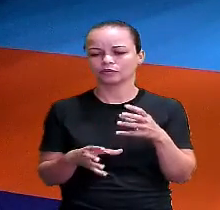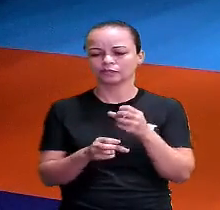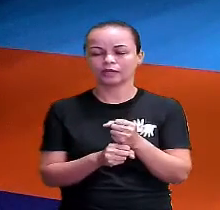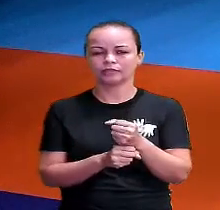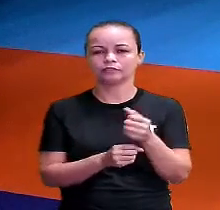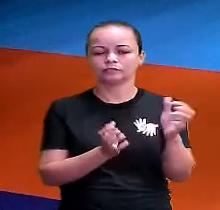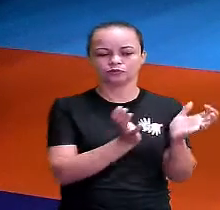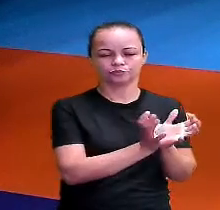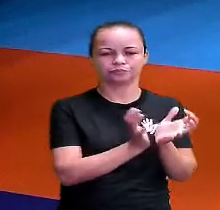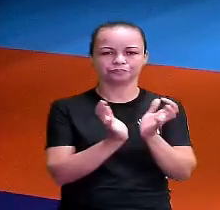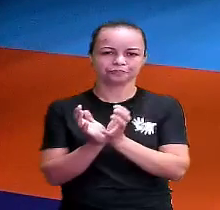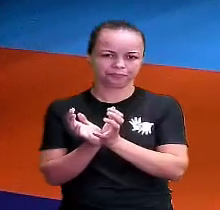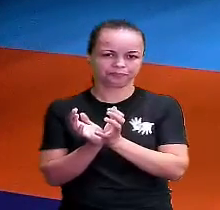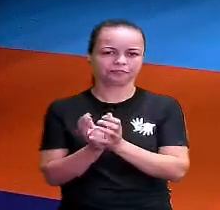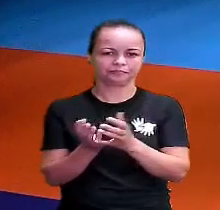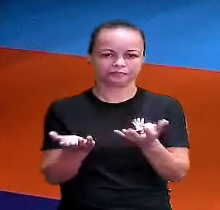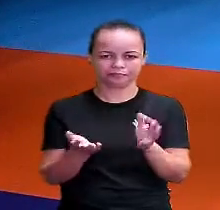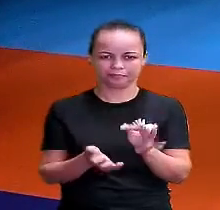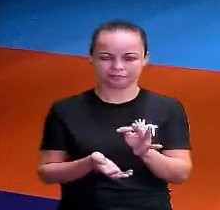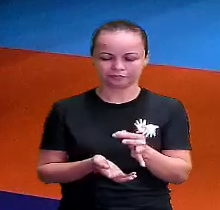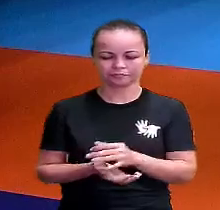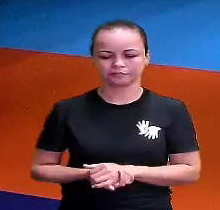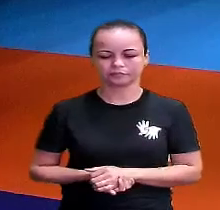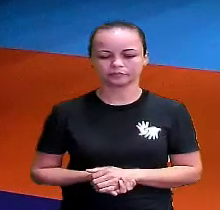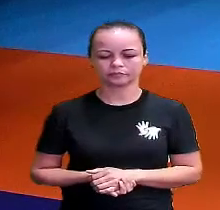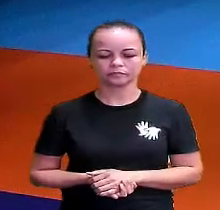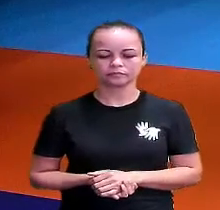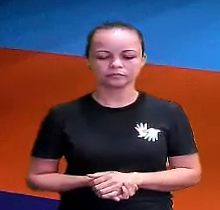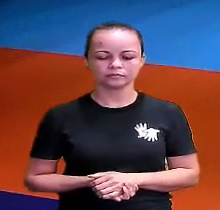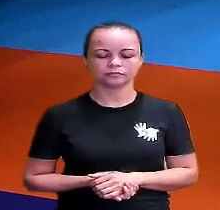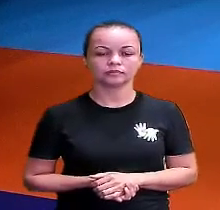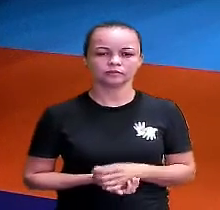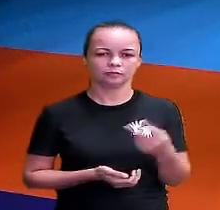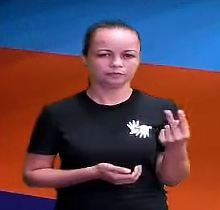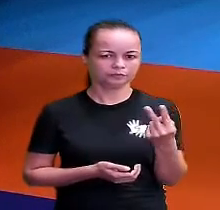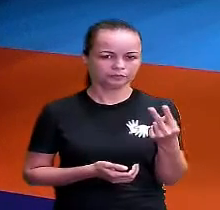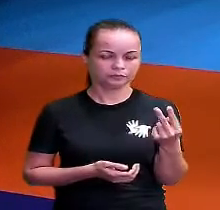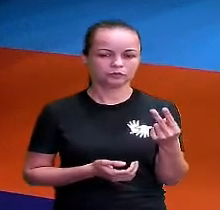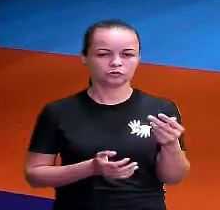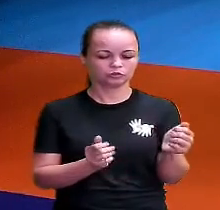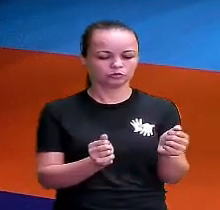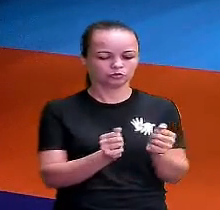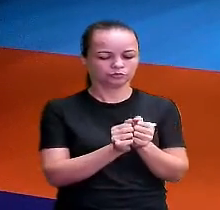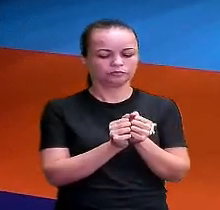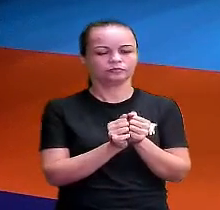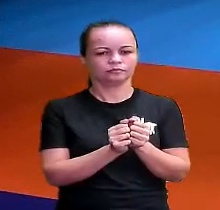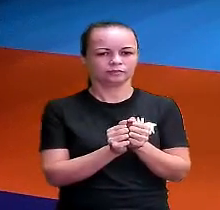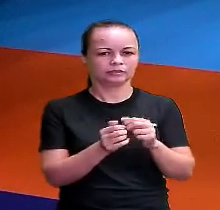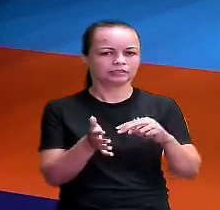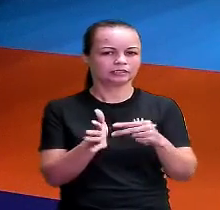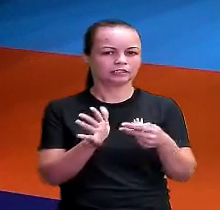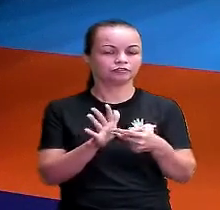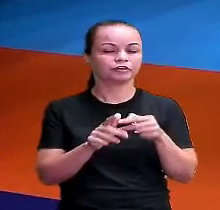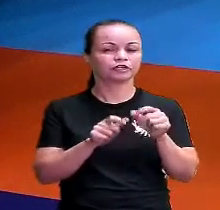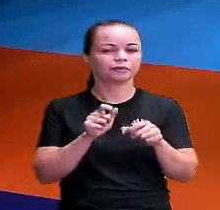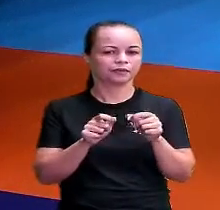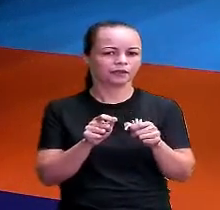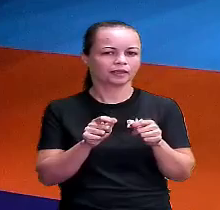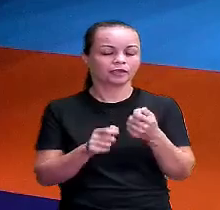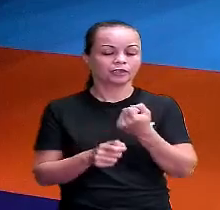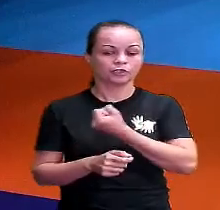alunos das turminhas, tá certo? Como são as duas, né? Estão juntas, isso significa que o número